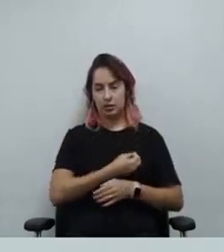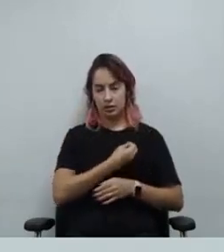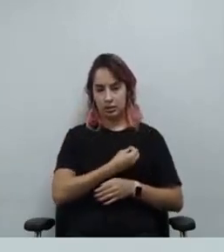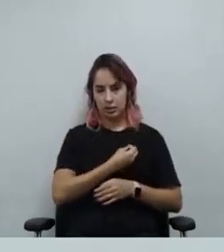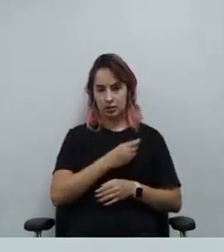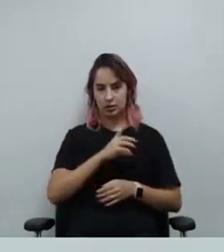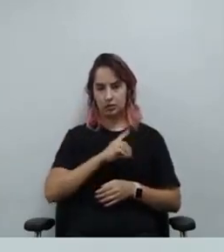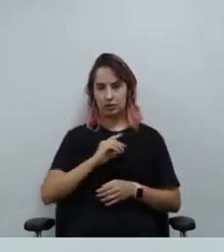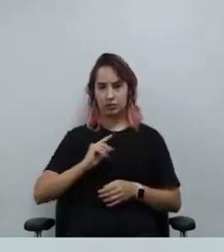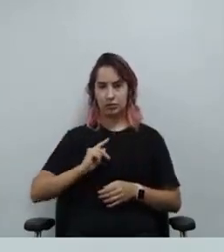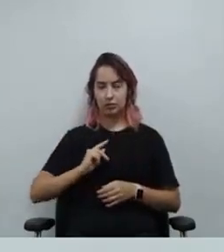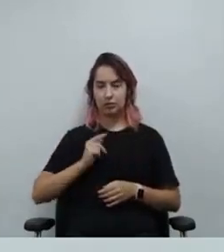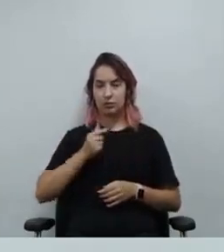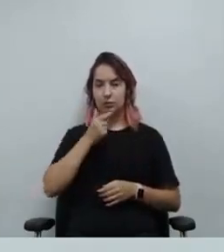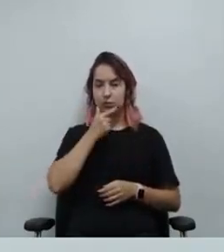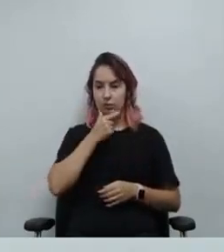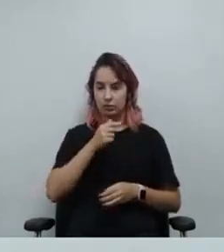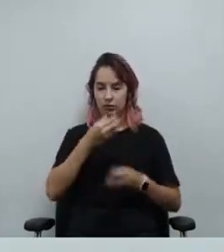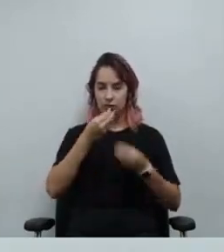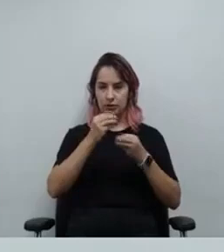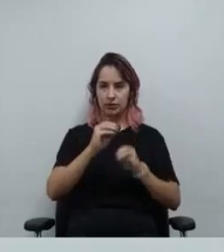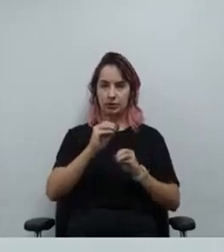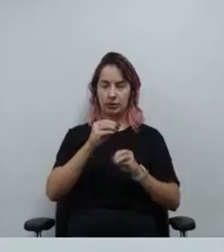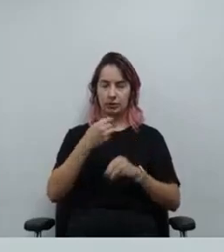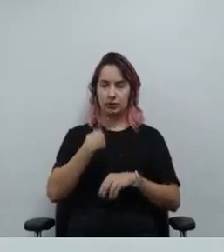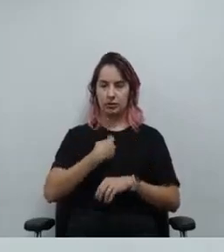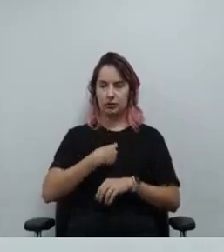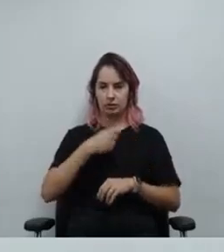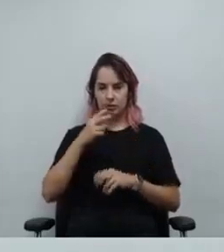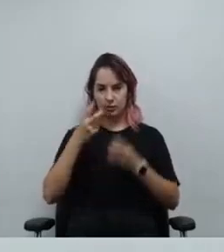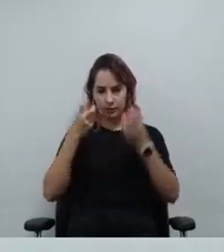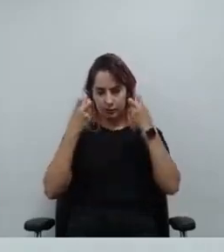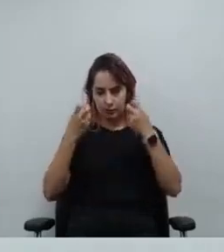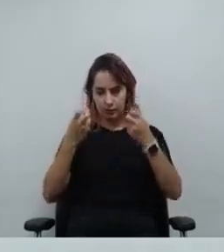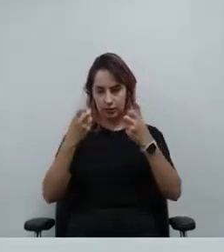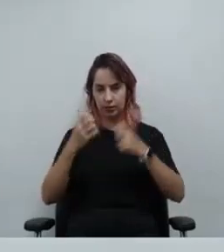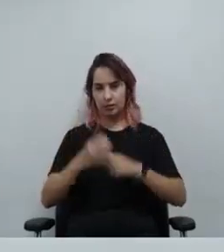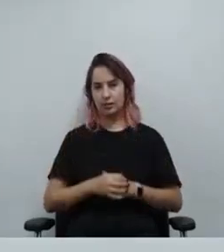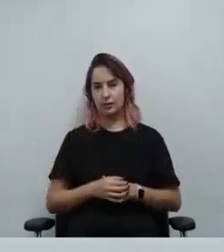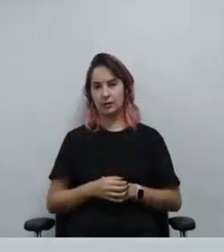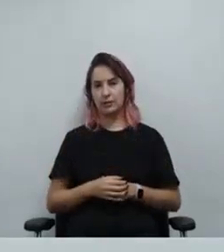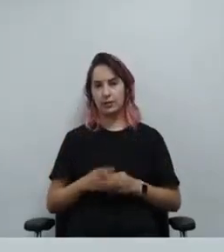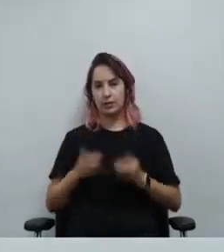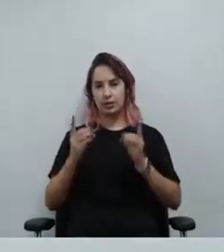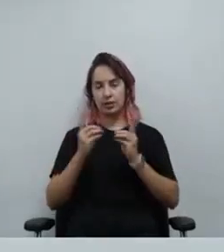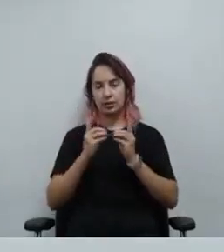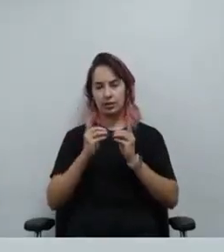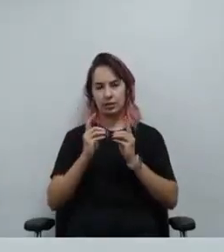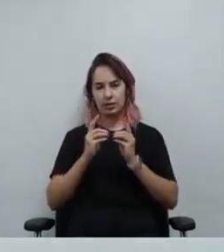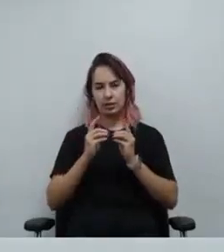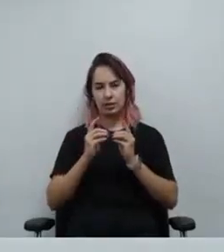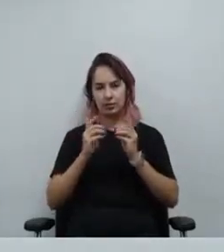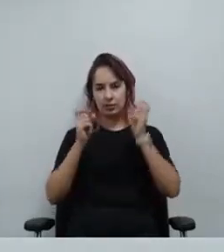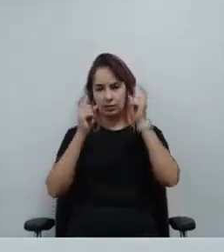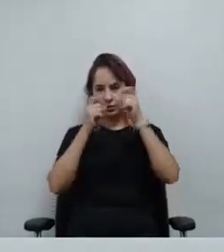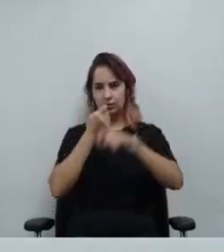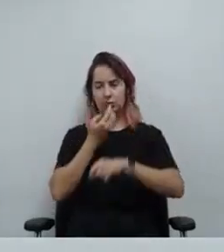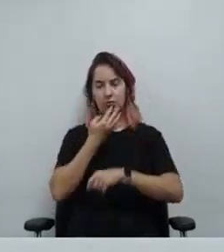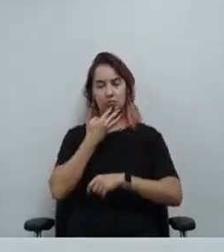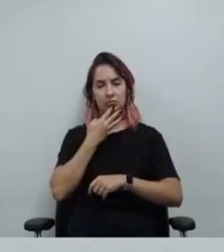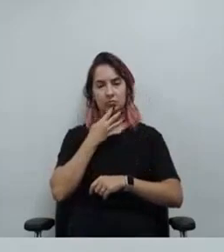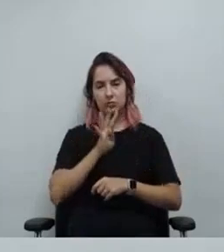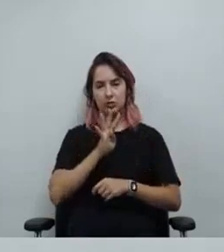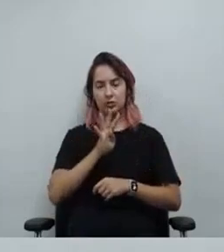Defensoria consigam, de fato, ser aplicados, né? A gente ainda vê que o protocolo de atendimento a casos complexos ainda é muito